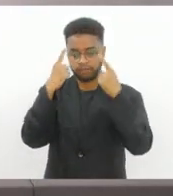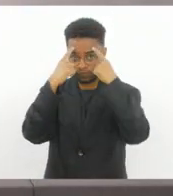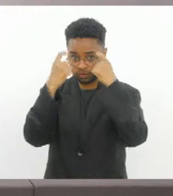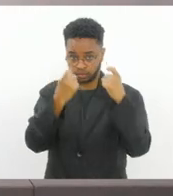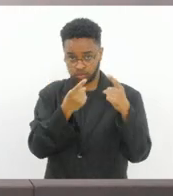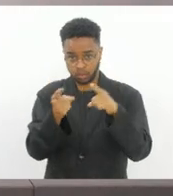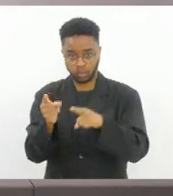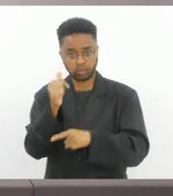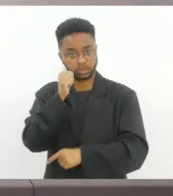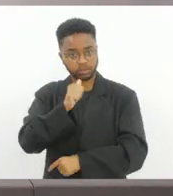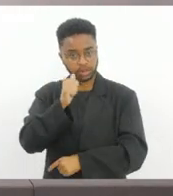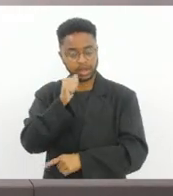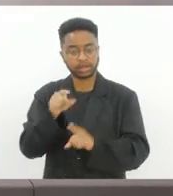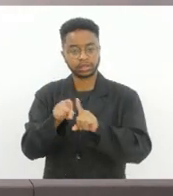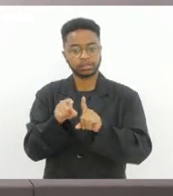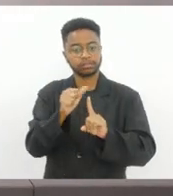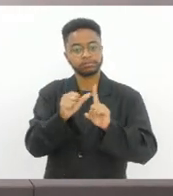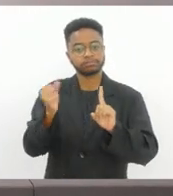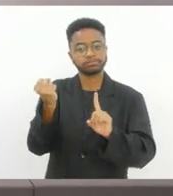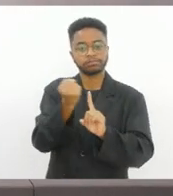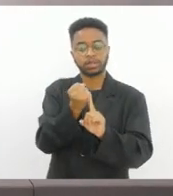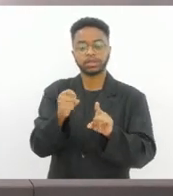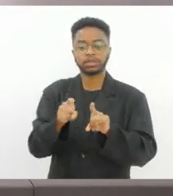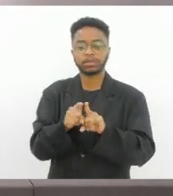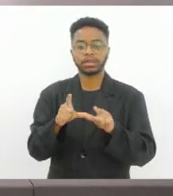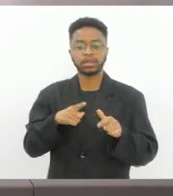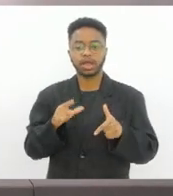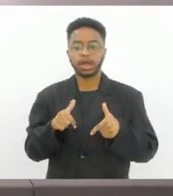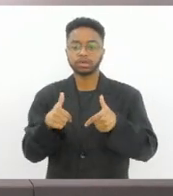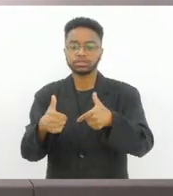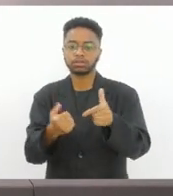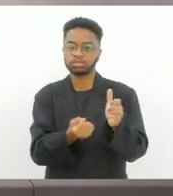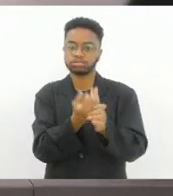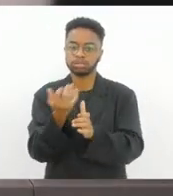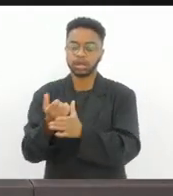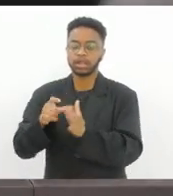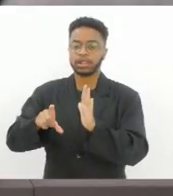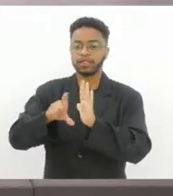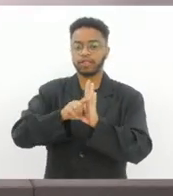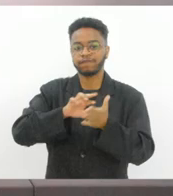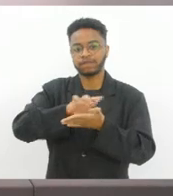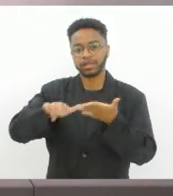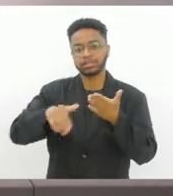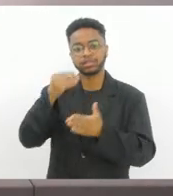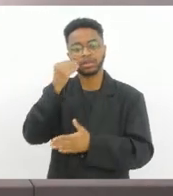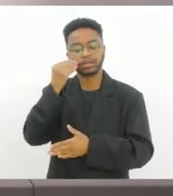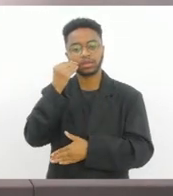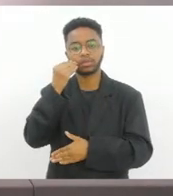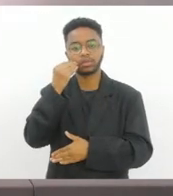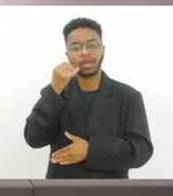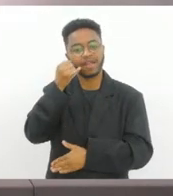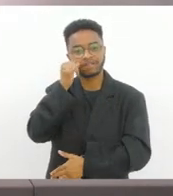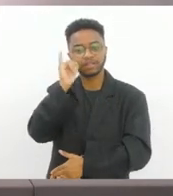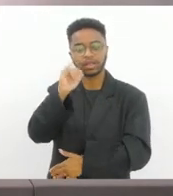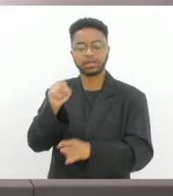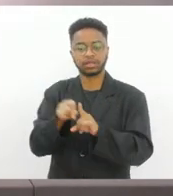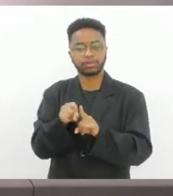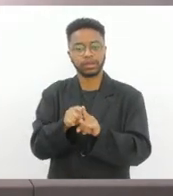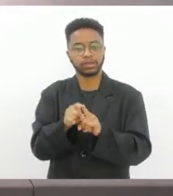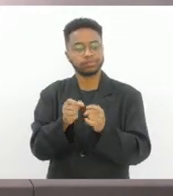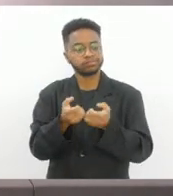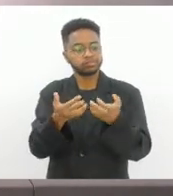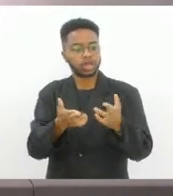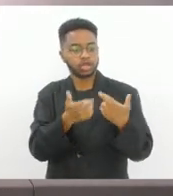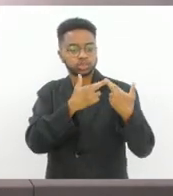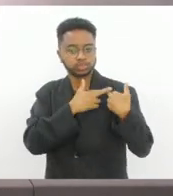nossas mulheres, o feminicídio, inclusive com ações legislativas para coibir, para responsabilizar também os próprios